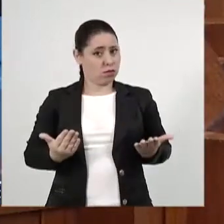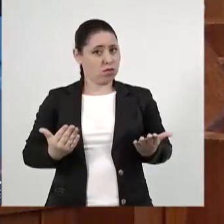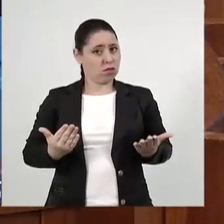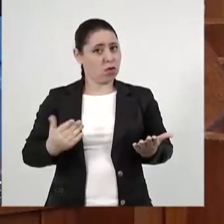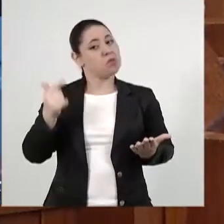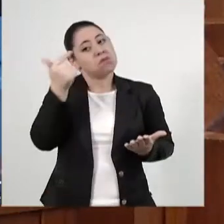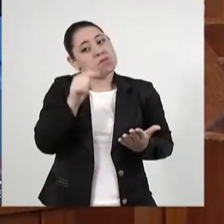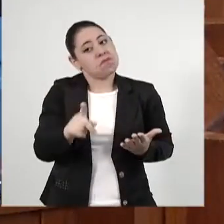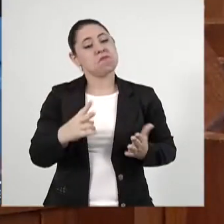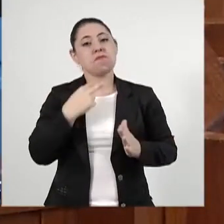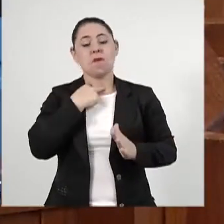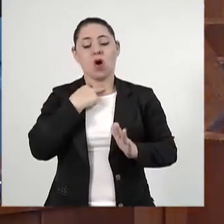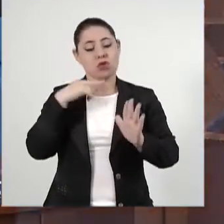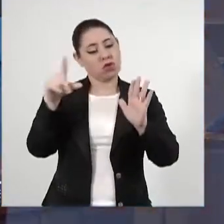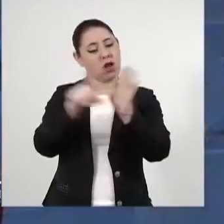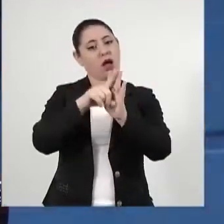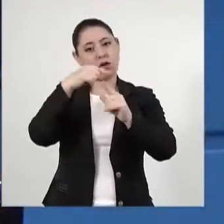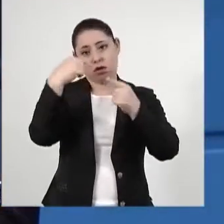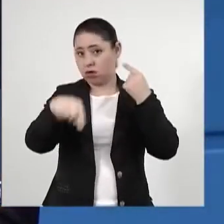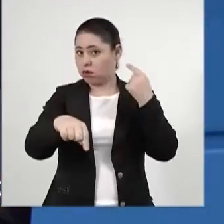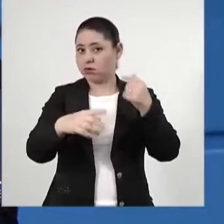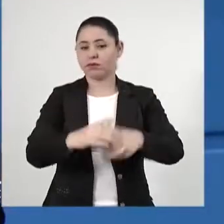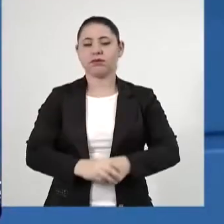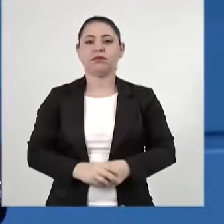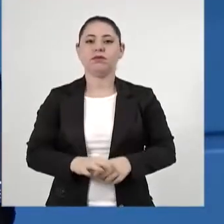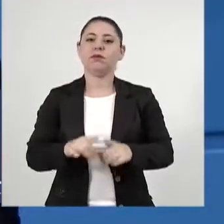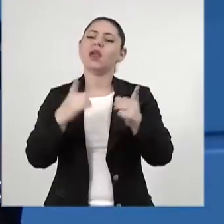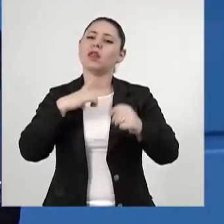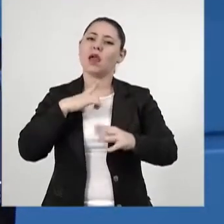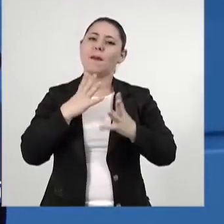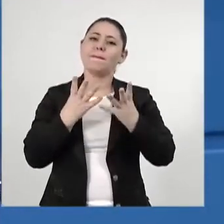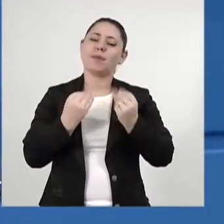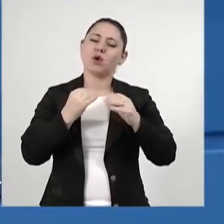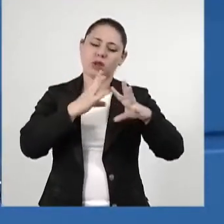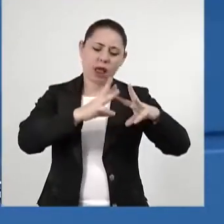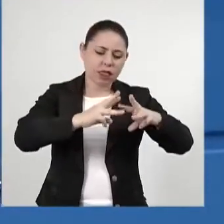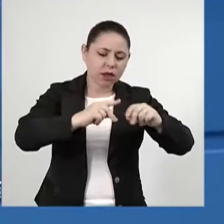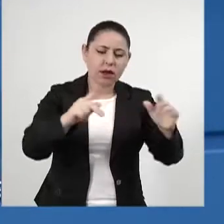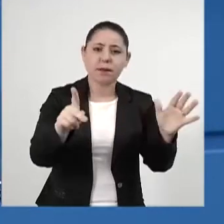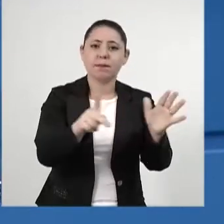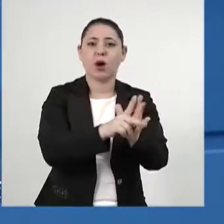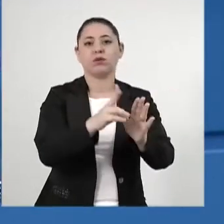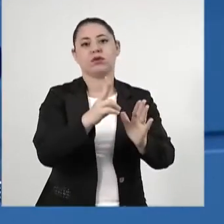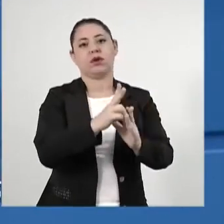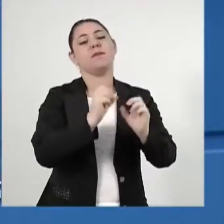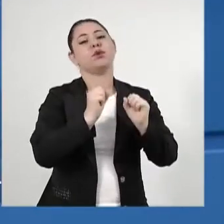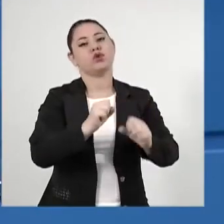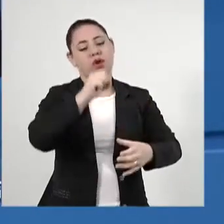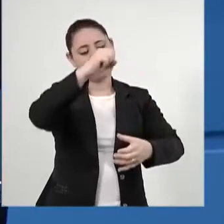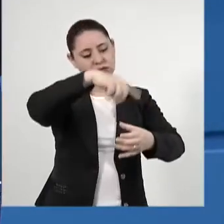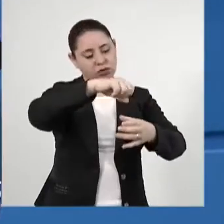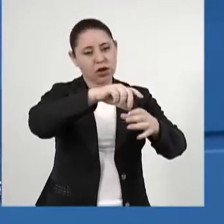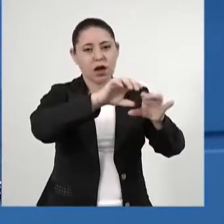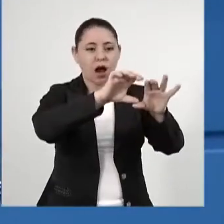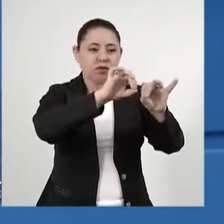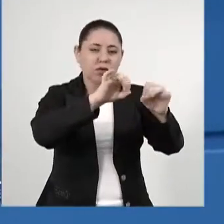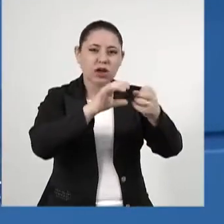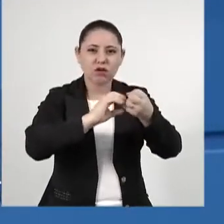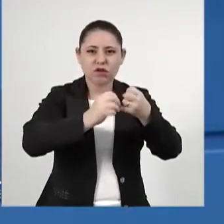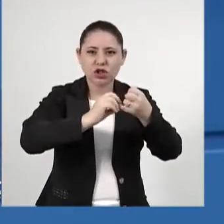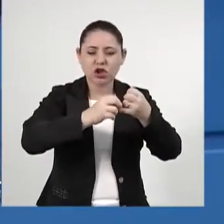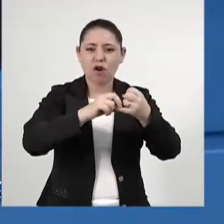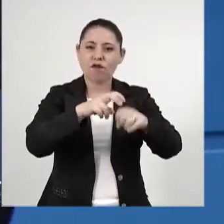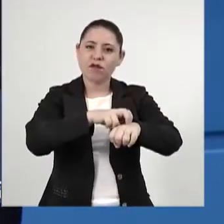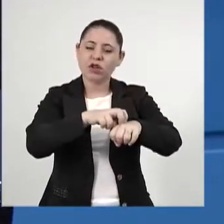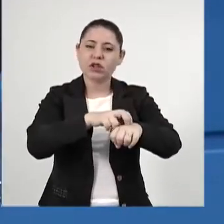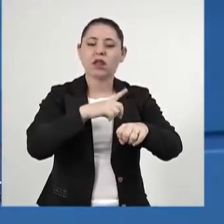não deveria. Porém, existe muita terra indígena que poderia ter uma plantação de soja, que poderia ter